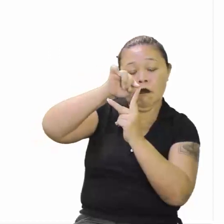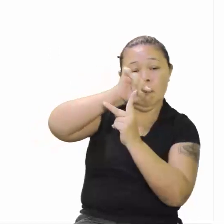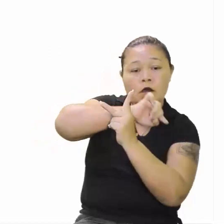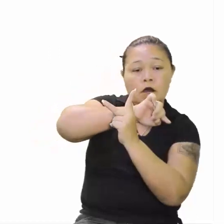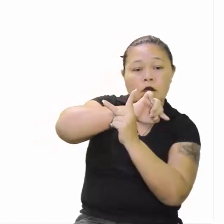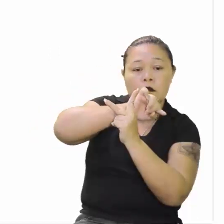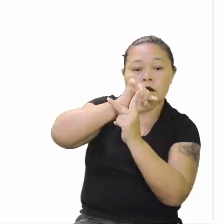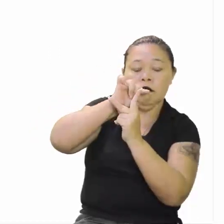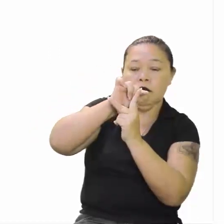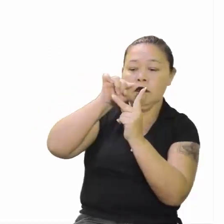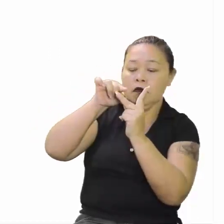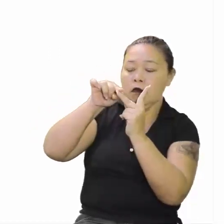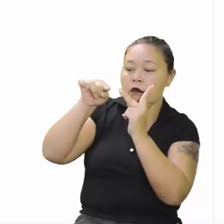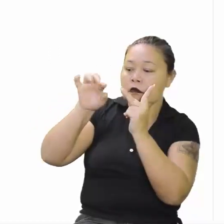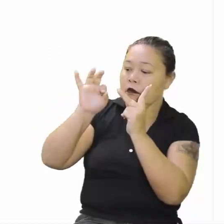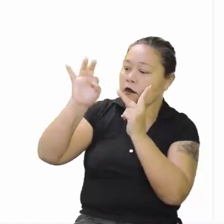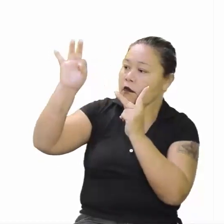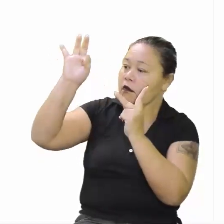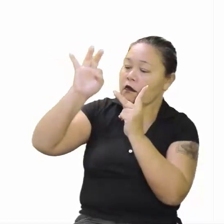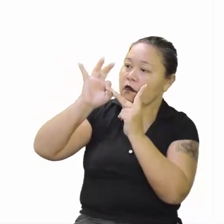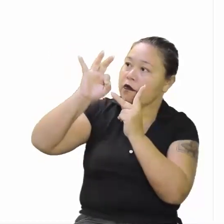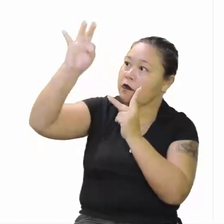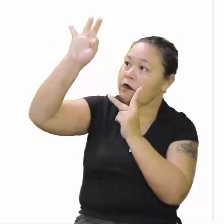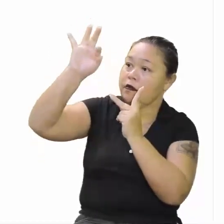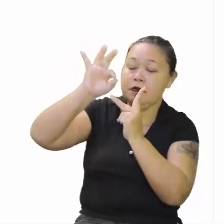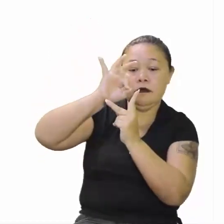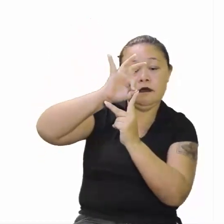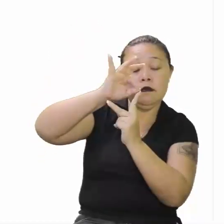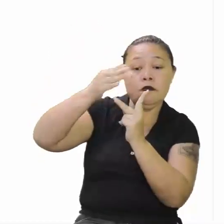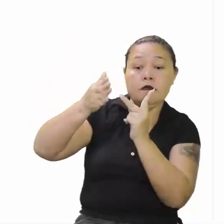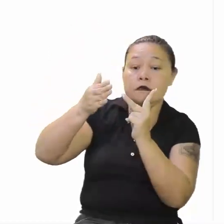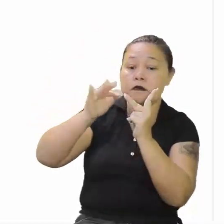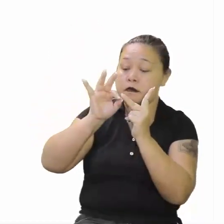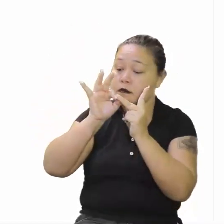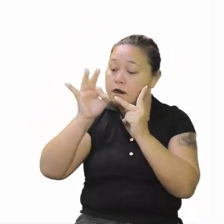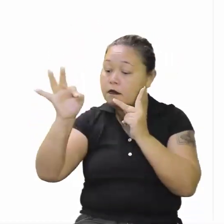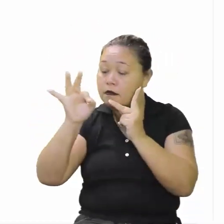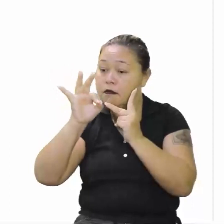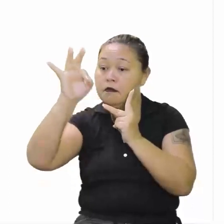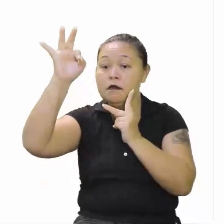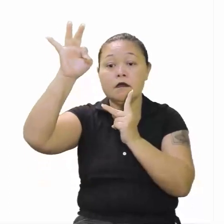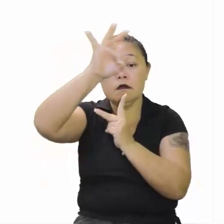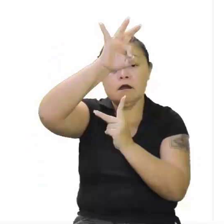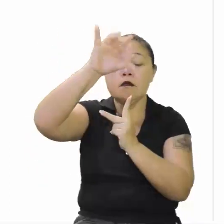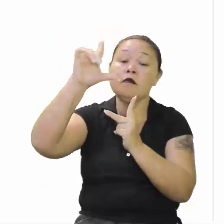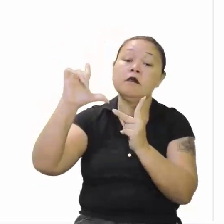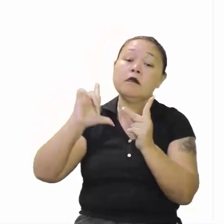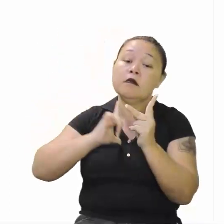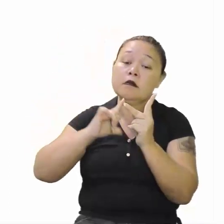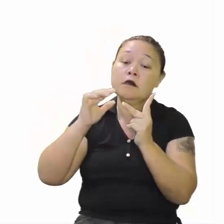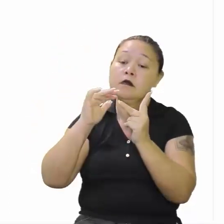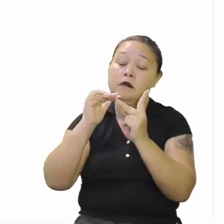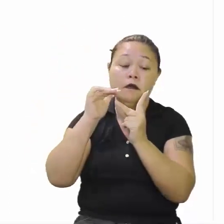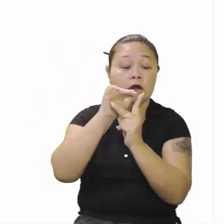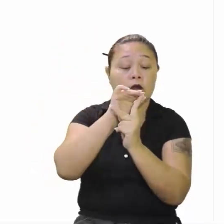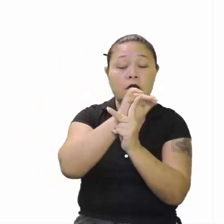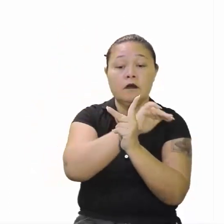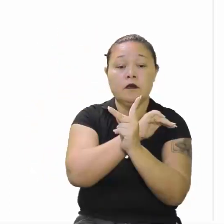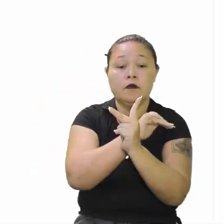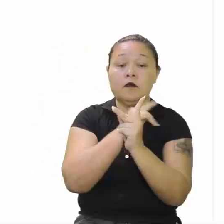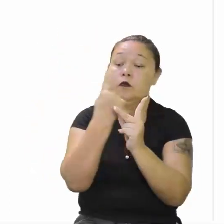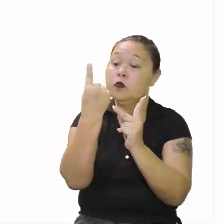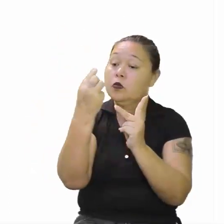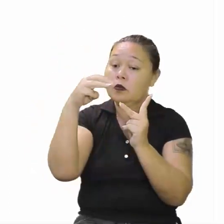metro de comprimento, 1 metro de altura, 1 metro de largura. Então, o que que acontece? Quando você pega 1